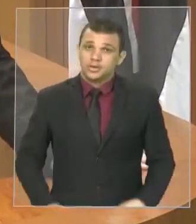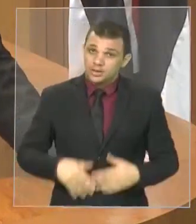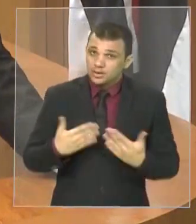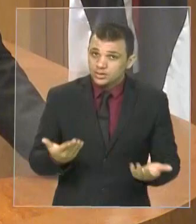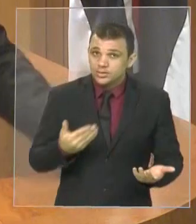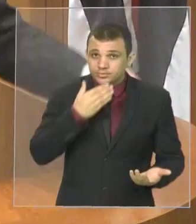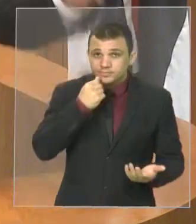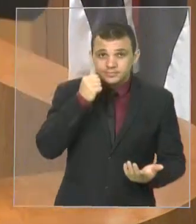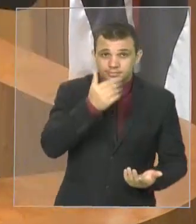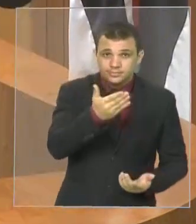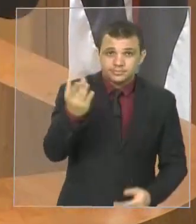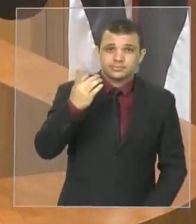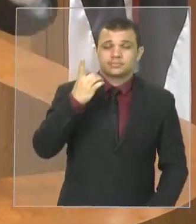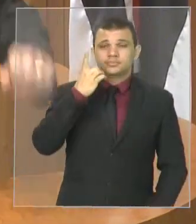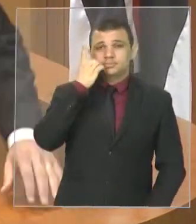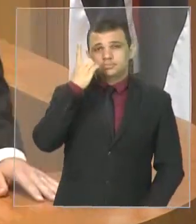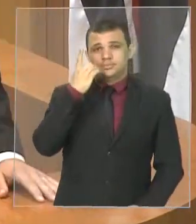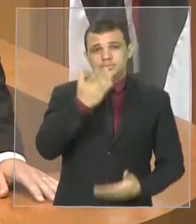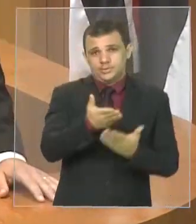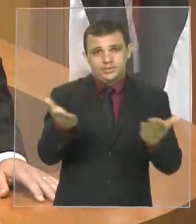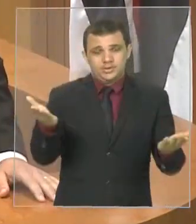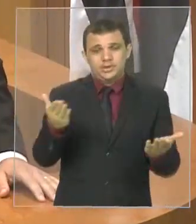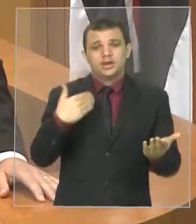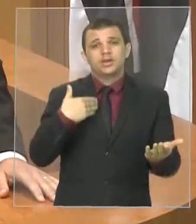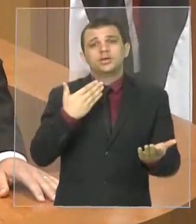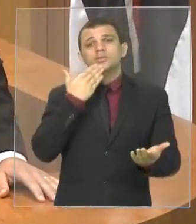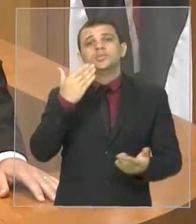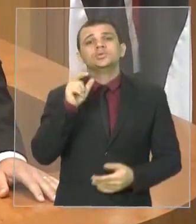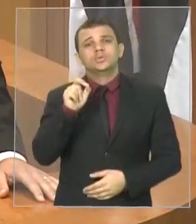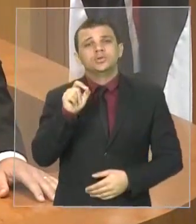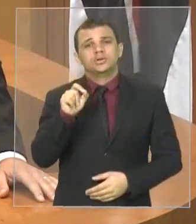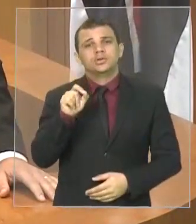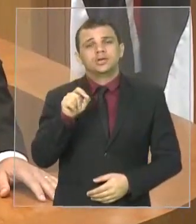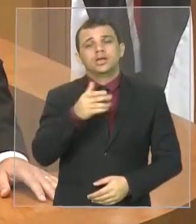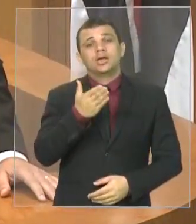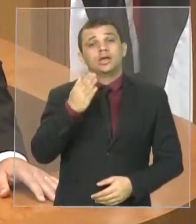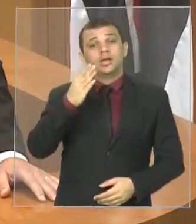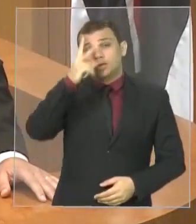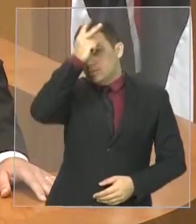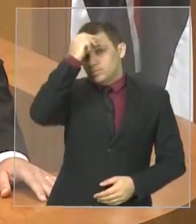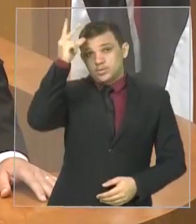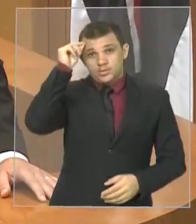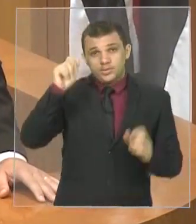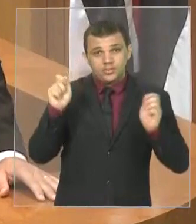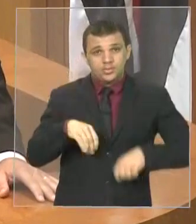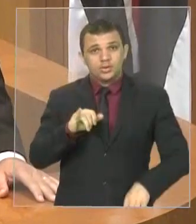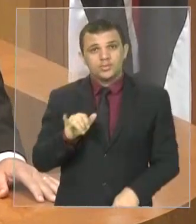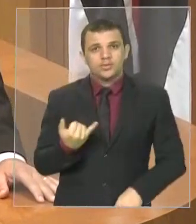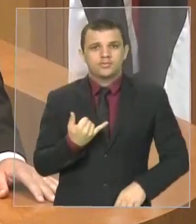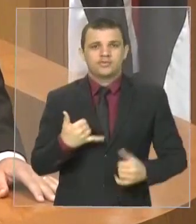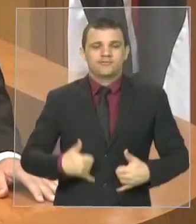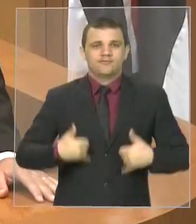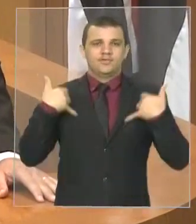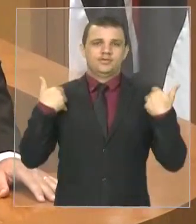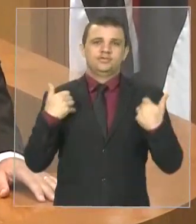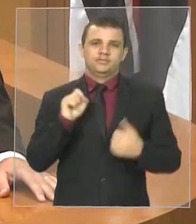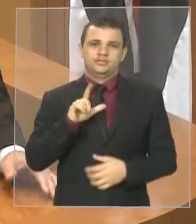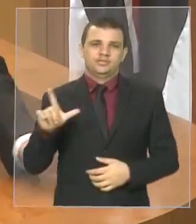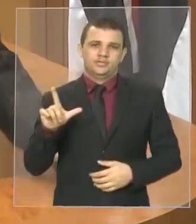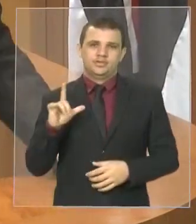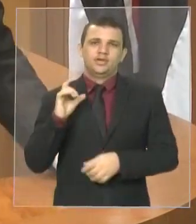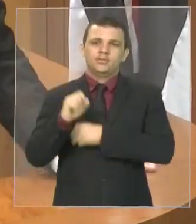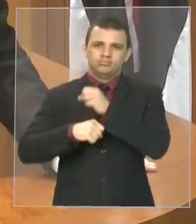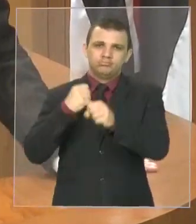possa aproveitar o aniversário de São Luís, que vai completar 405 anos, e possa, ao